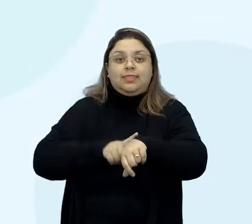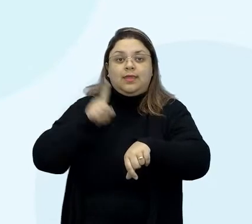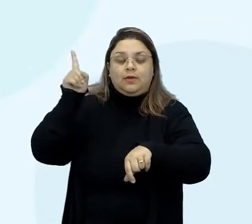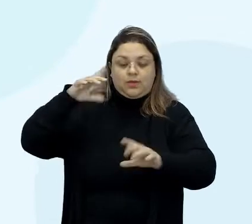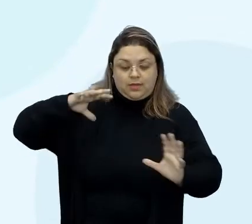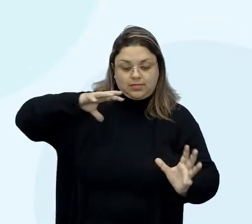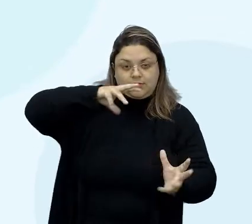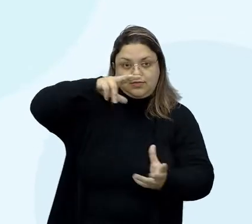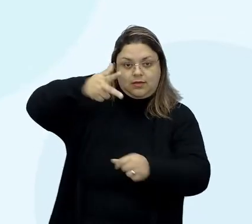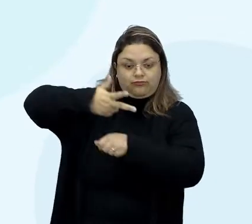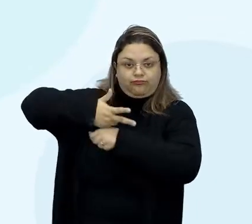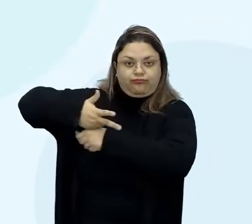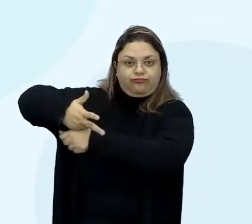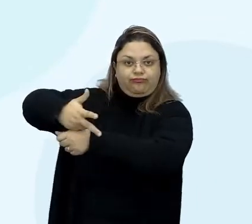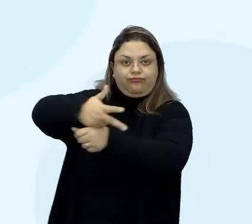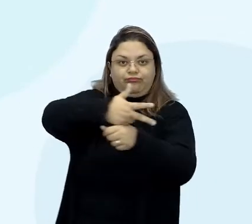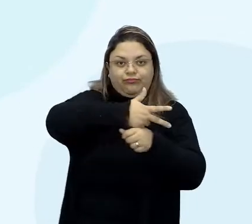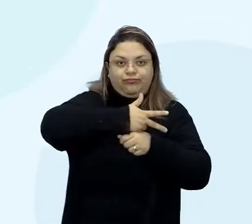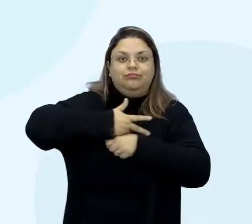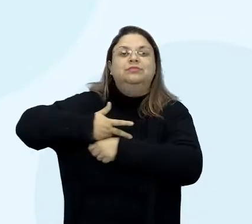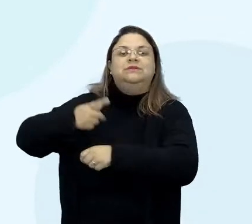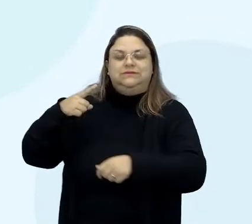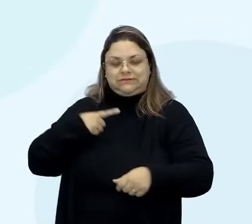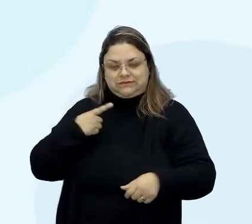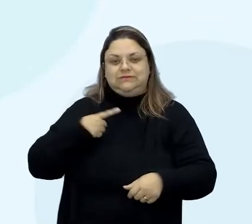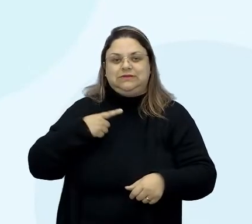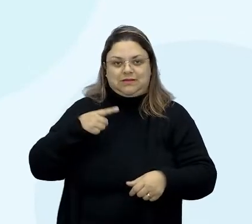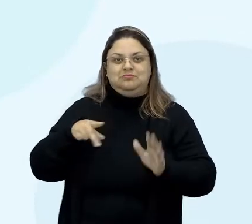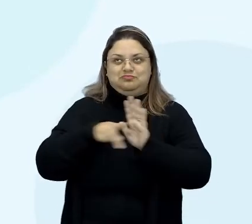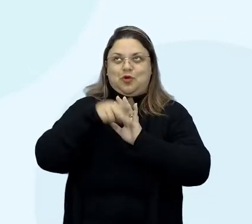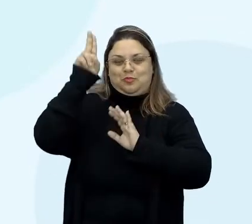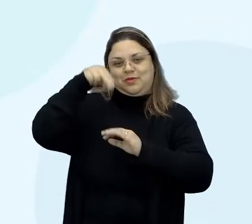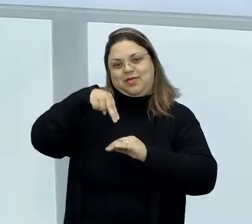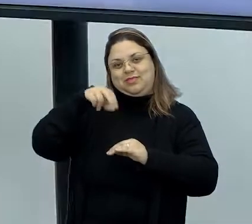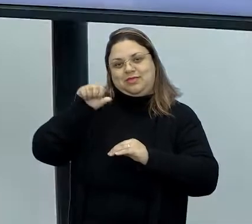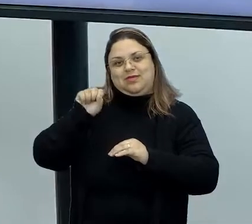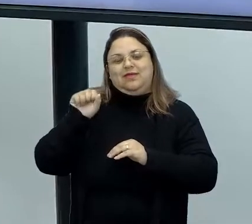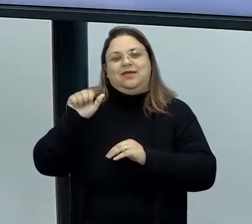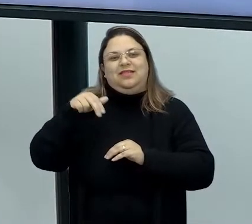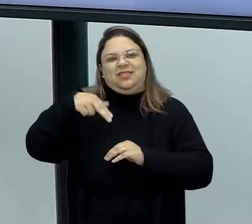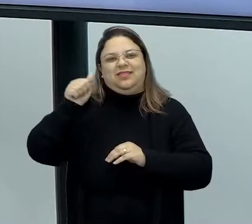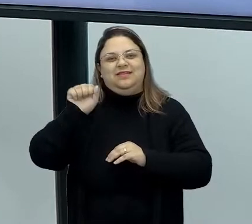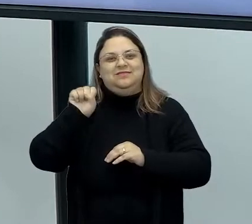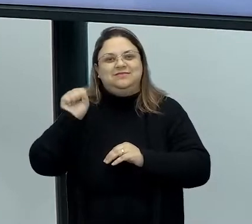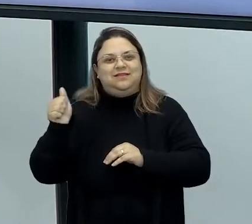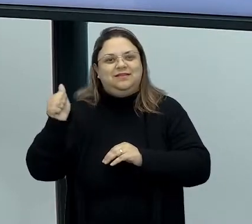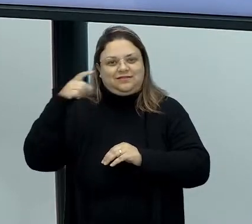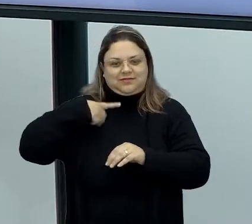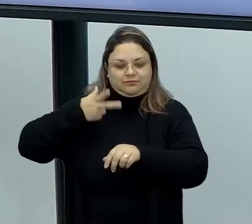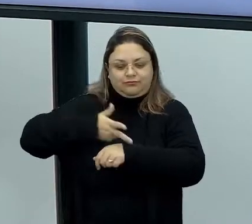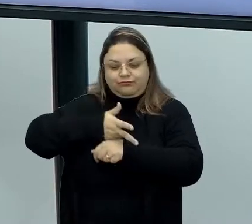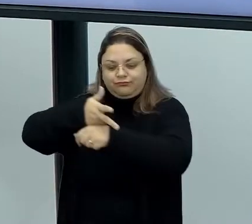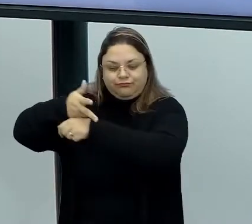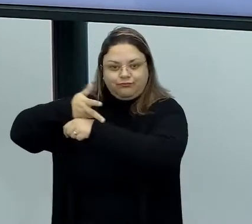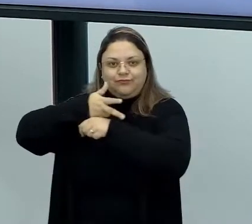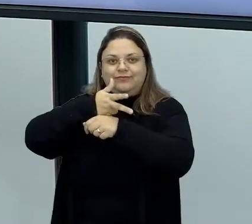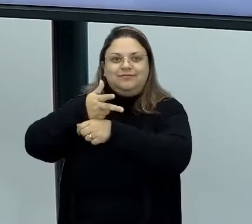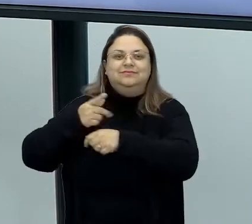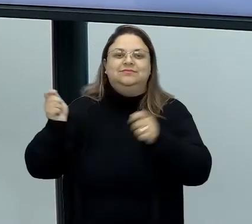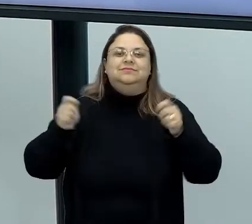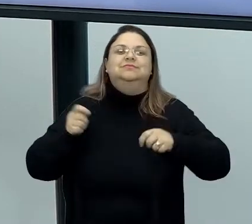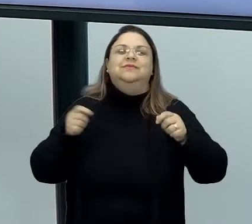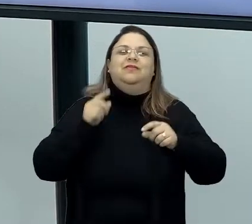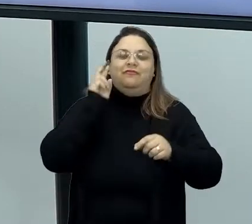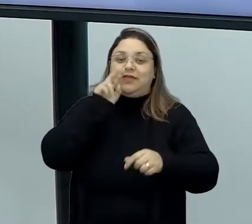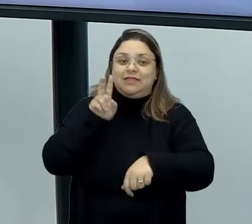por câmeras instaladas na Estação Espacial da NASA. Então, para quem gosta mais desse tipo de assunto, é bem interessante ter